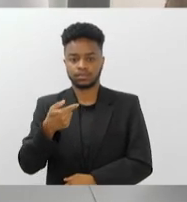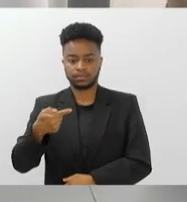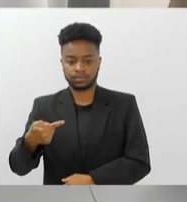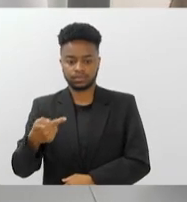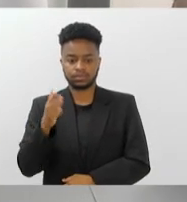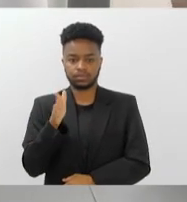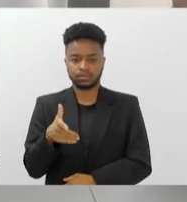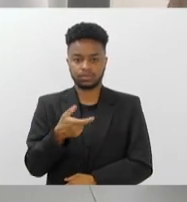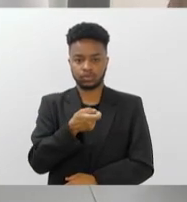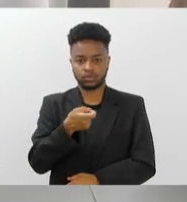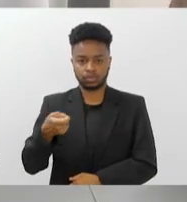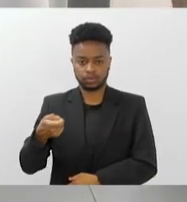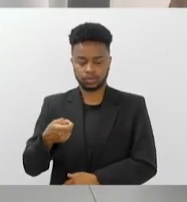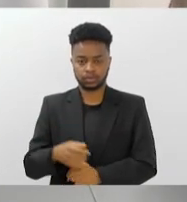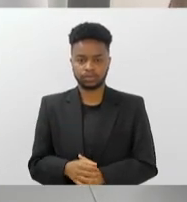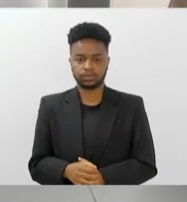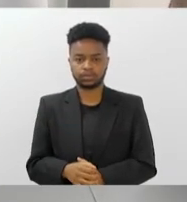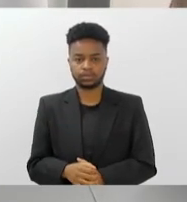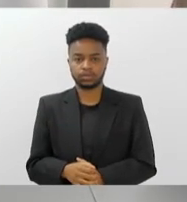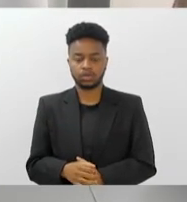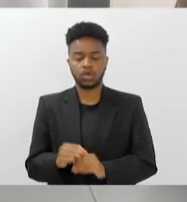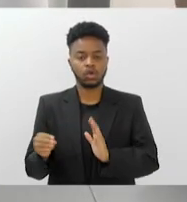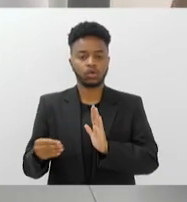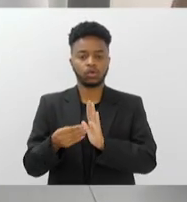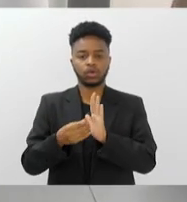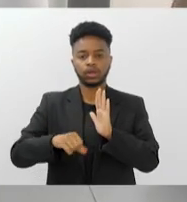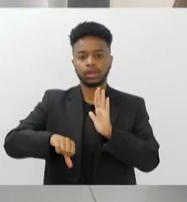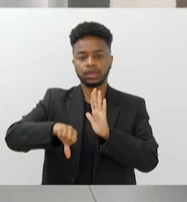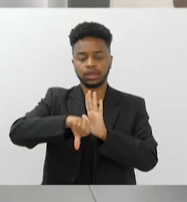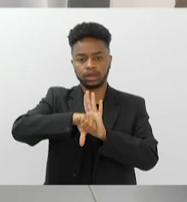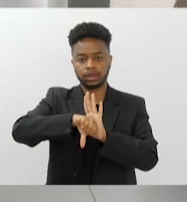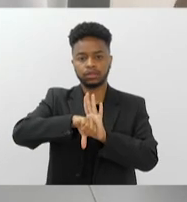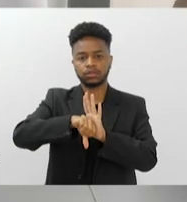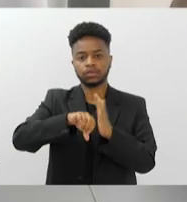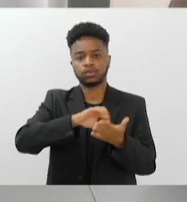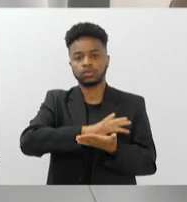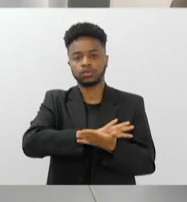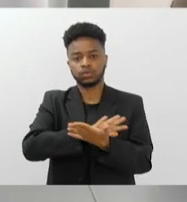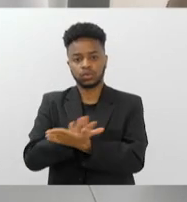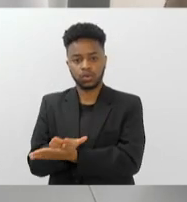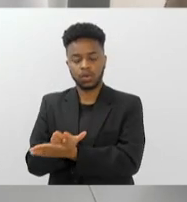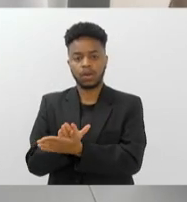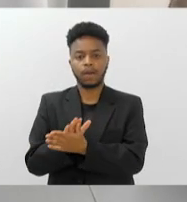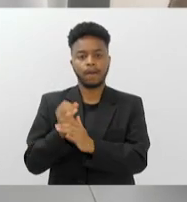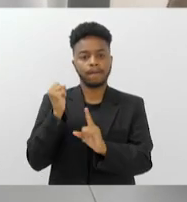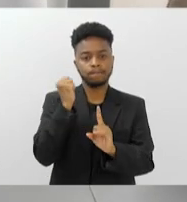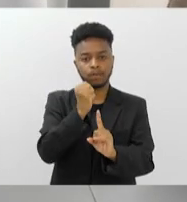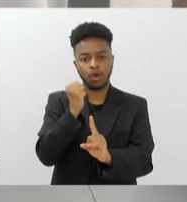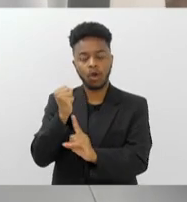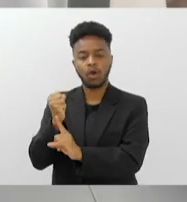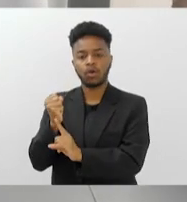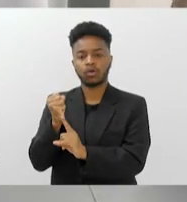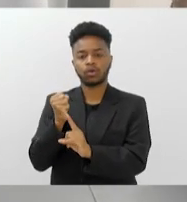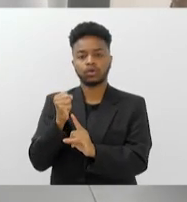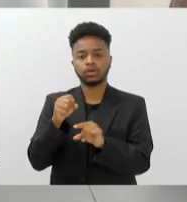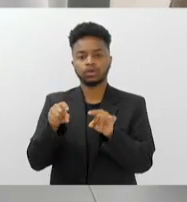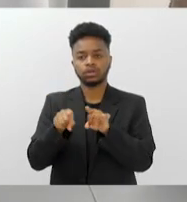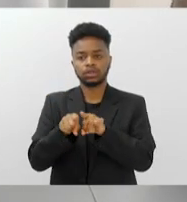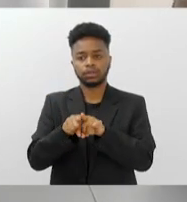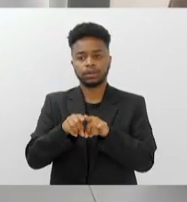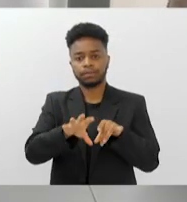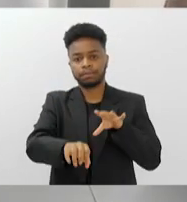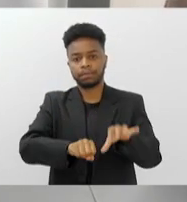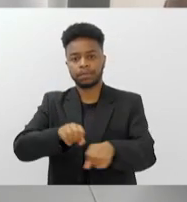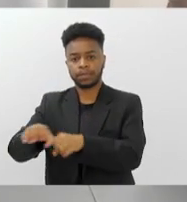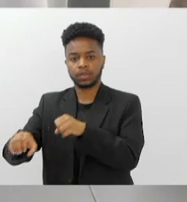de 2000 para criminalizar a degradação, morte, extração e coleta de corais e da